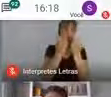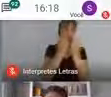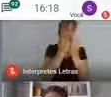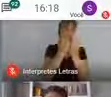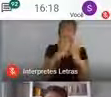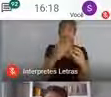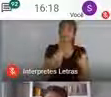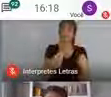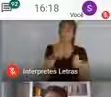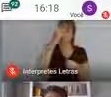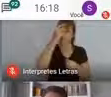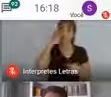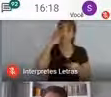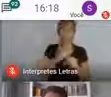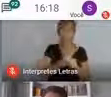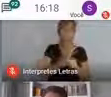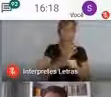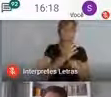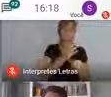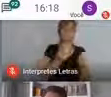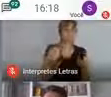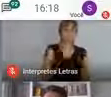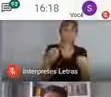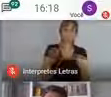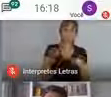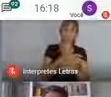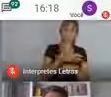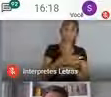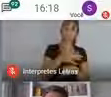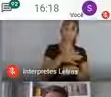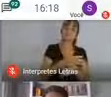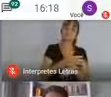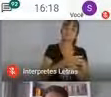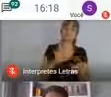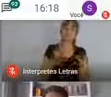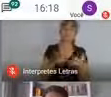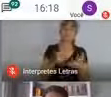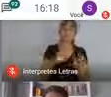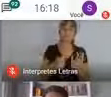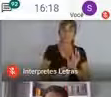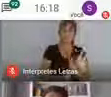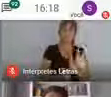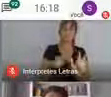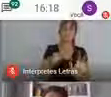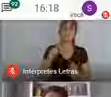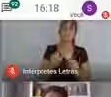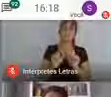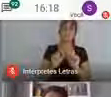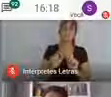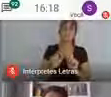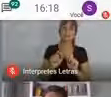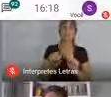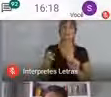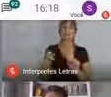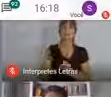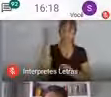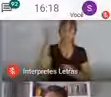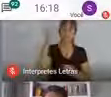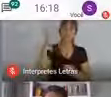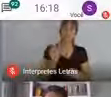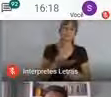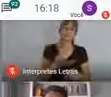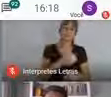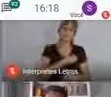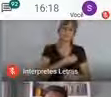bem expressivo de pessoas, o que também enriquece, né, e mostra a riqueza desses debates, a importância